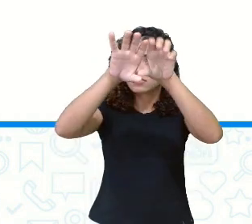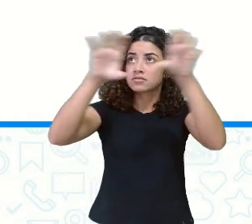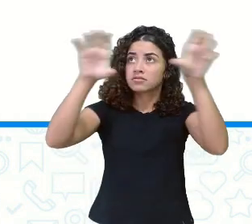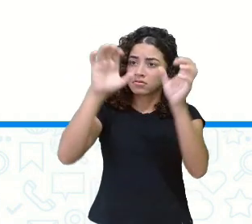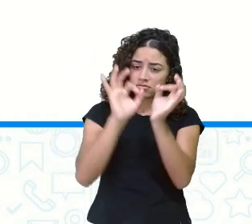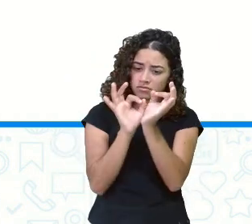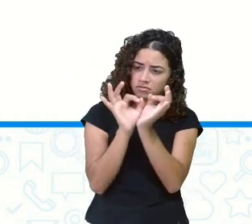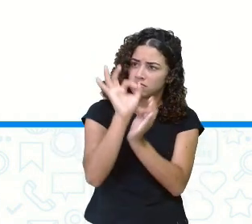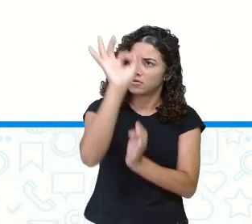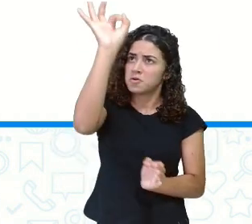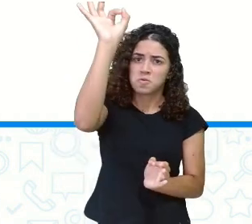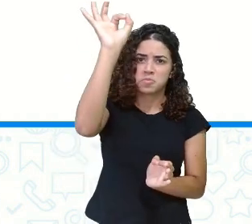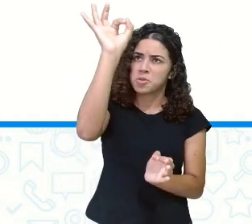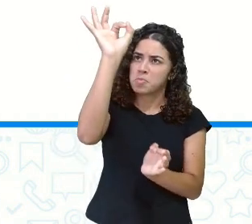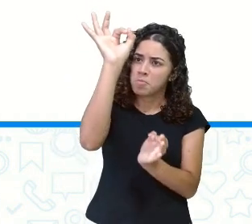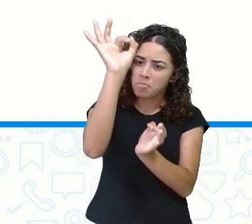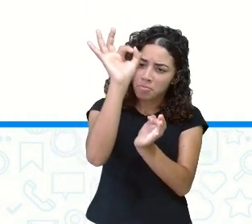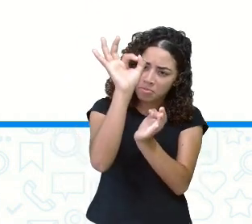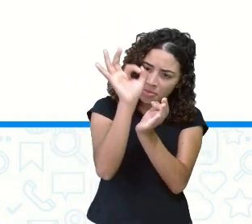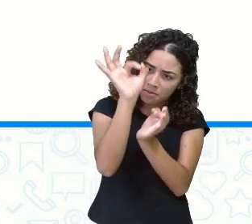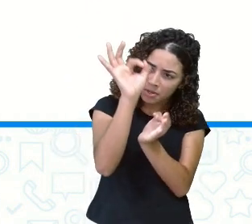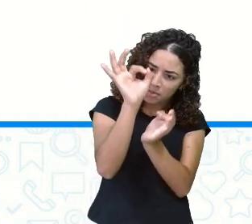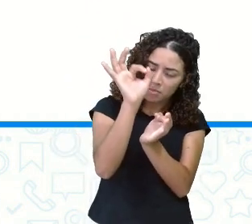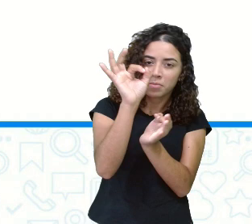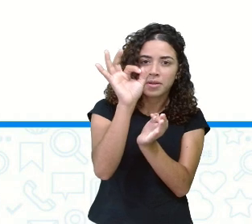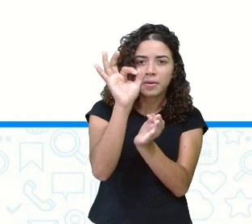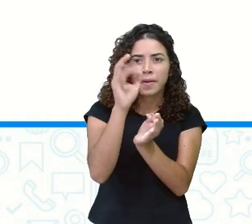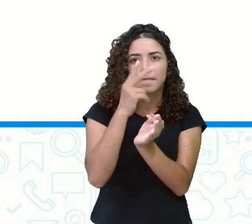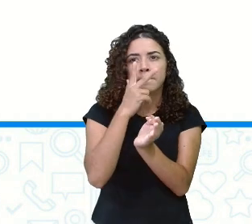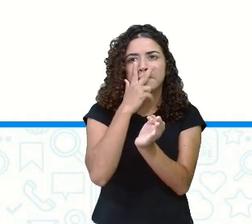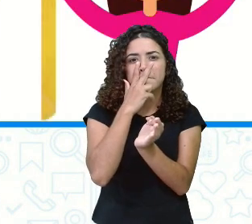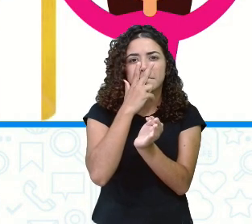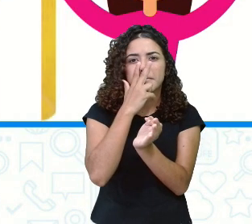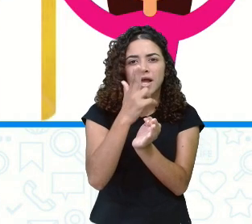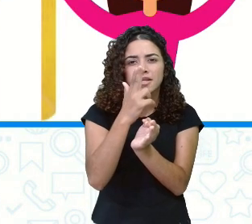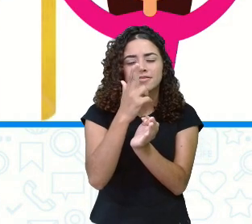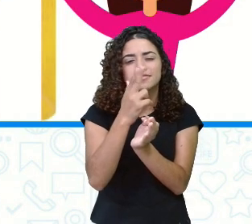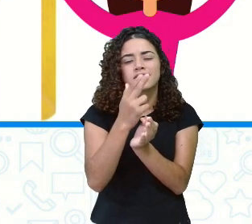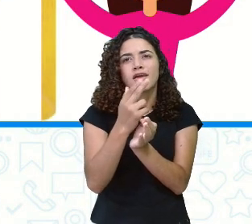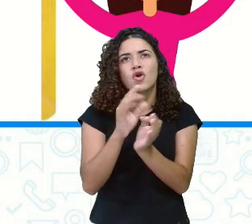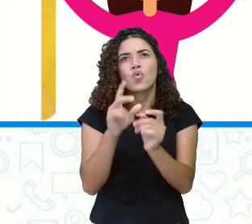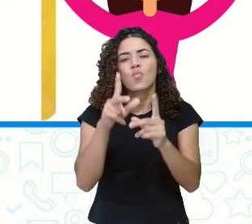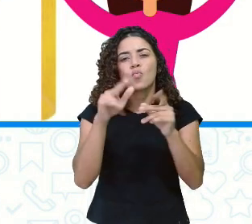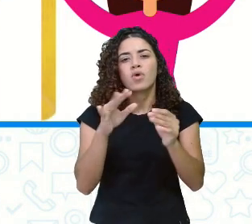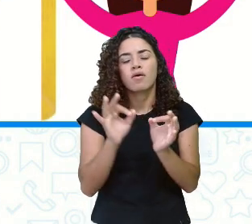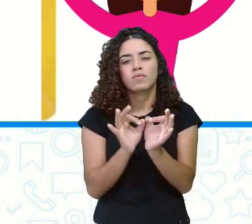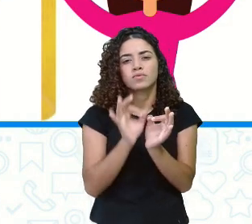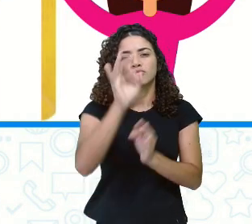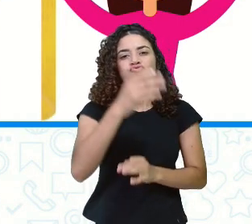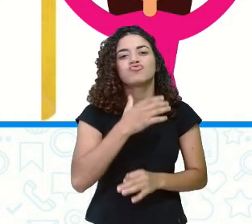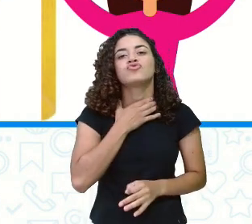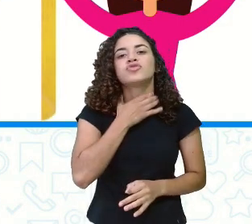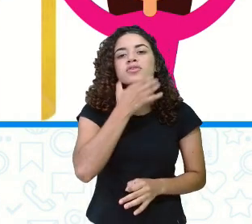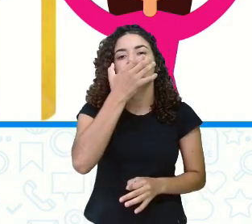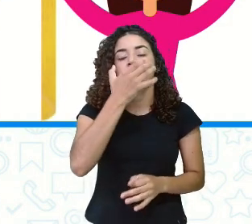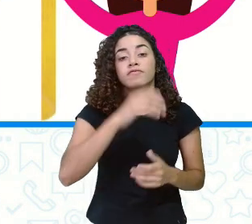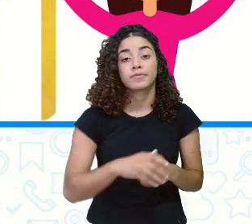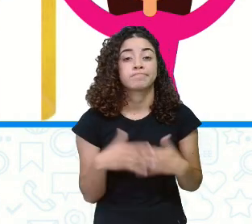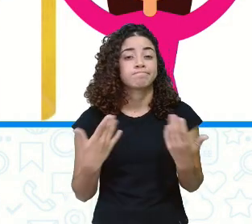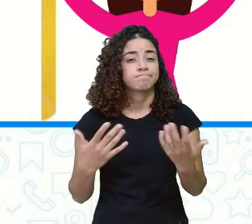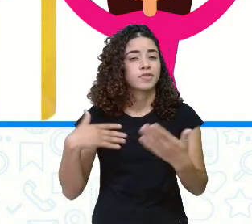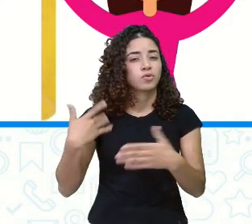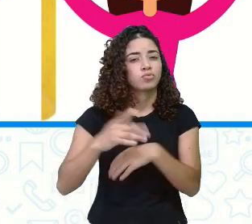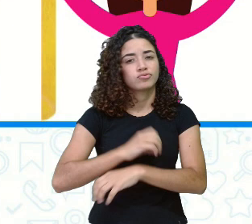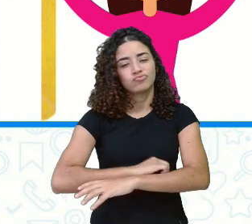bem pequena. Não passava da altura de uma girafa. Certo dia,